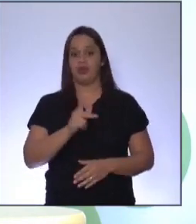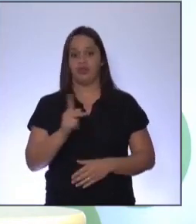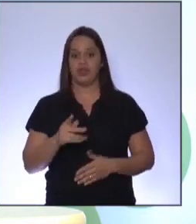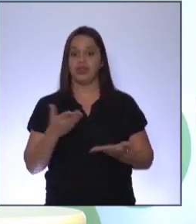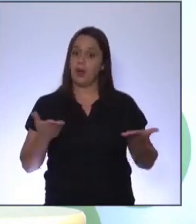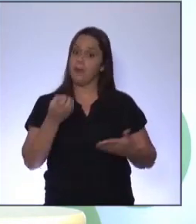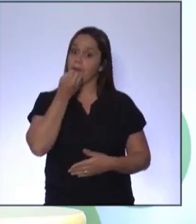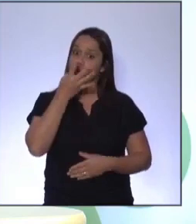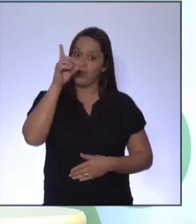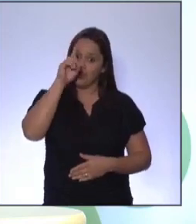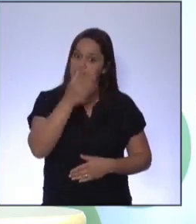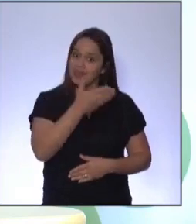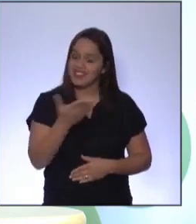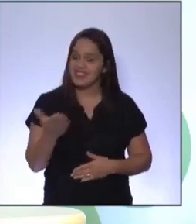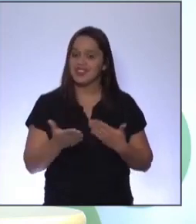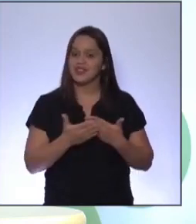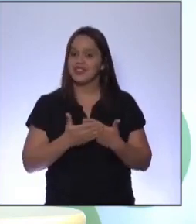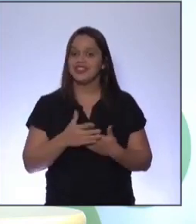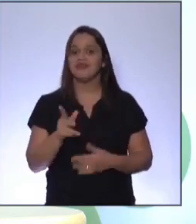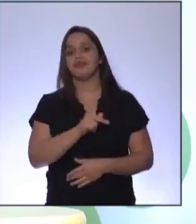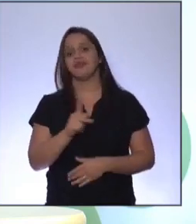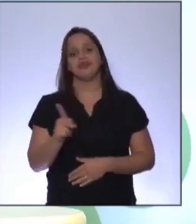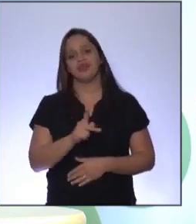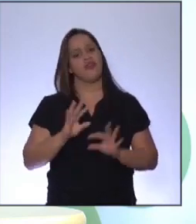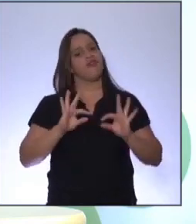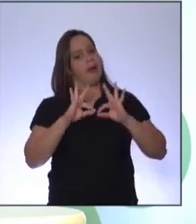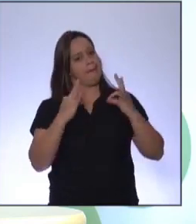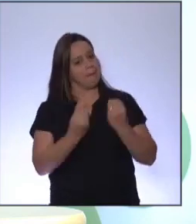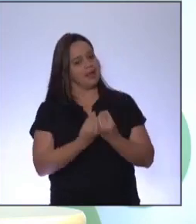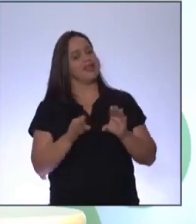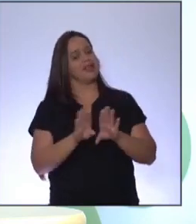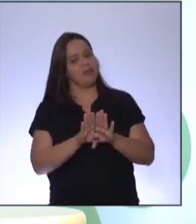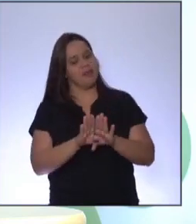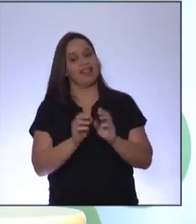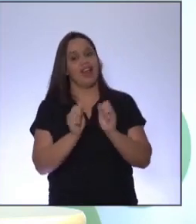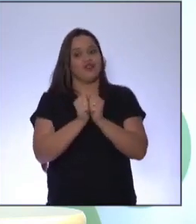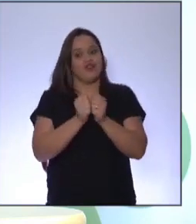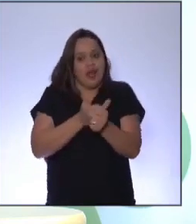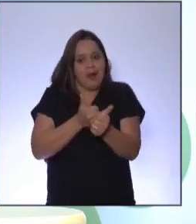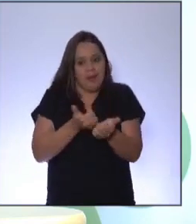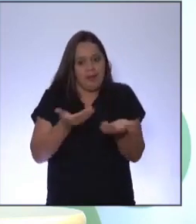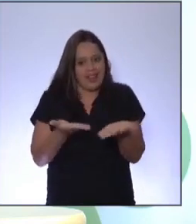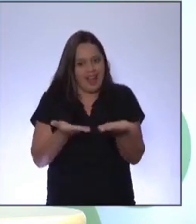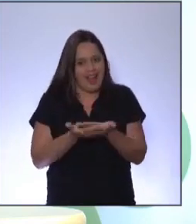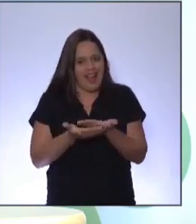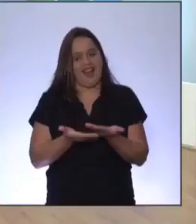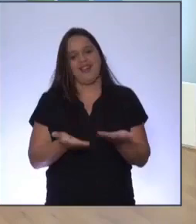vocês, estudantes, professores e familiares que estão assistindo junto com vocês.